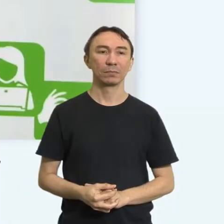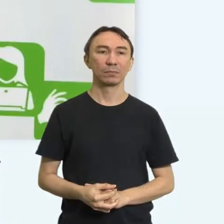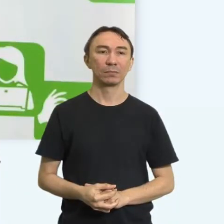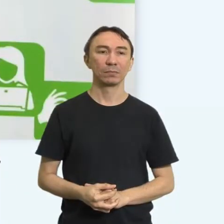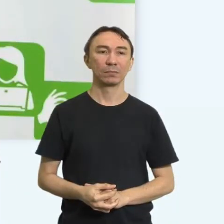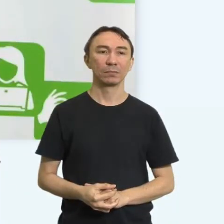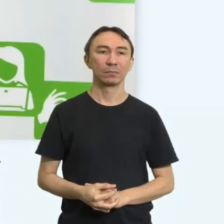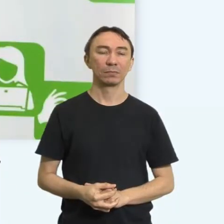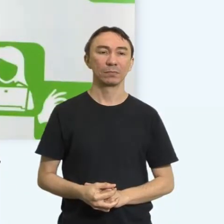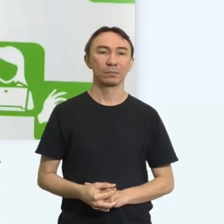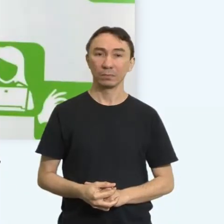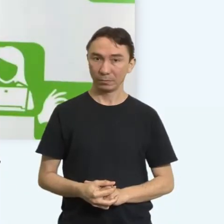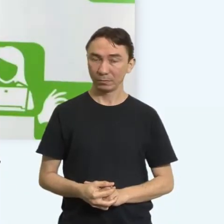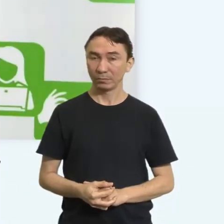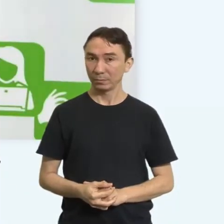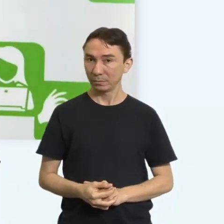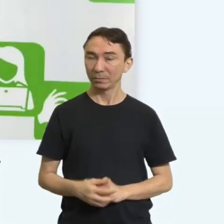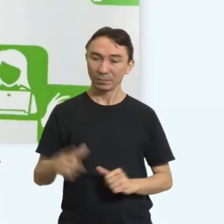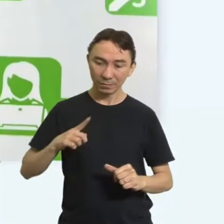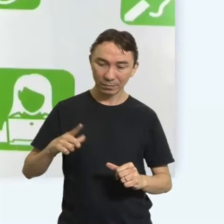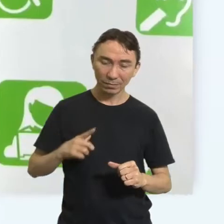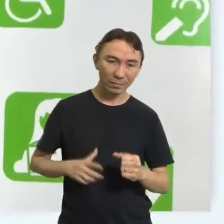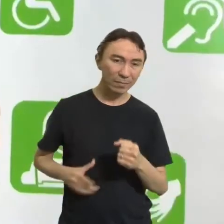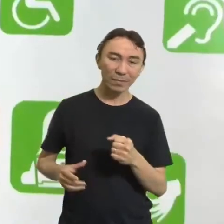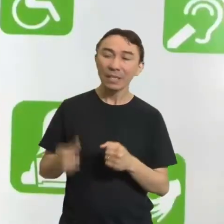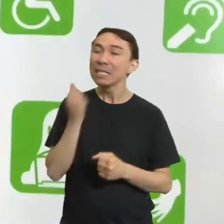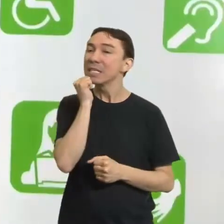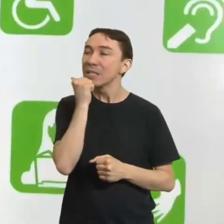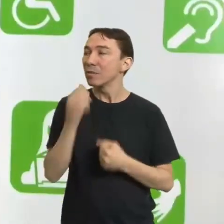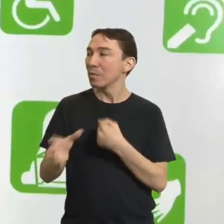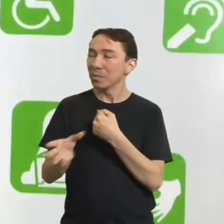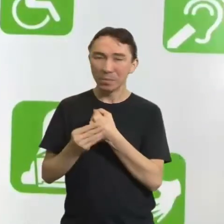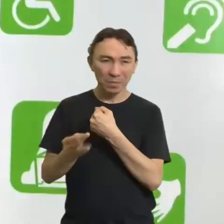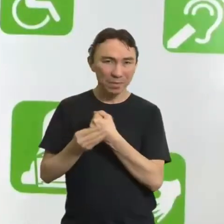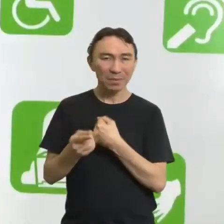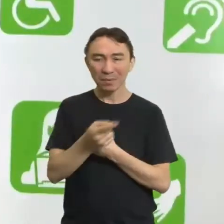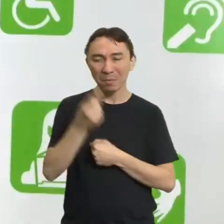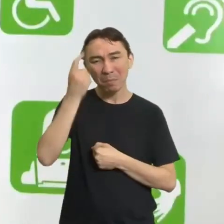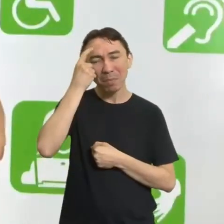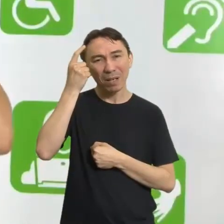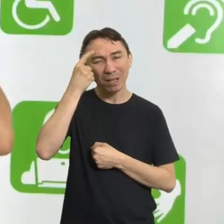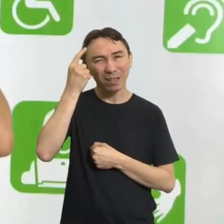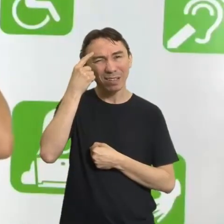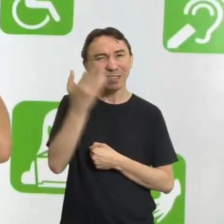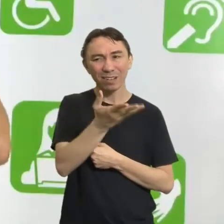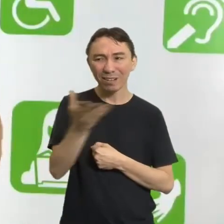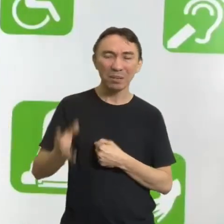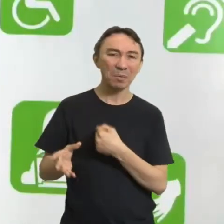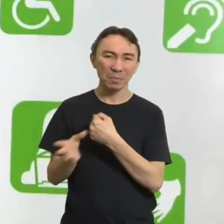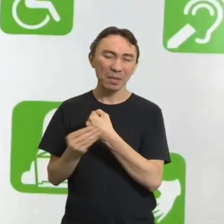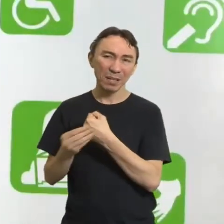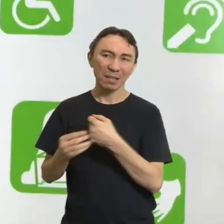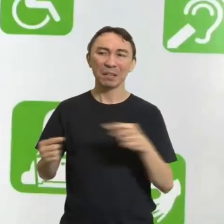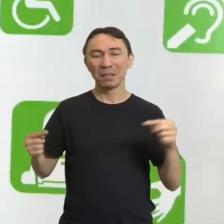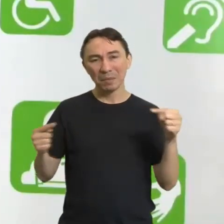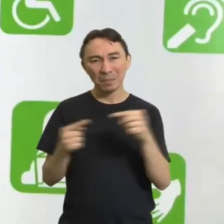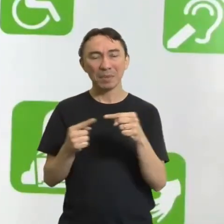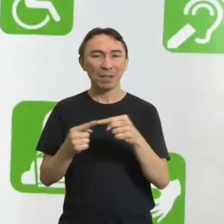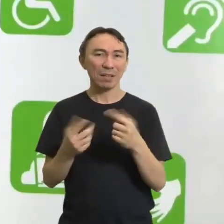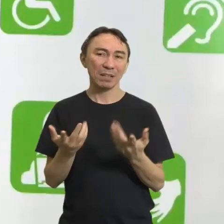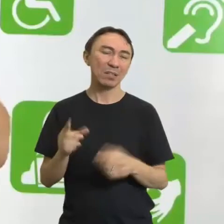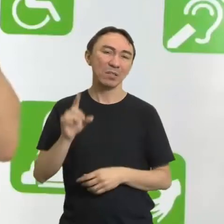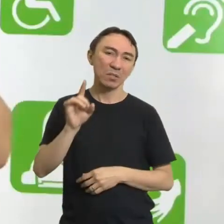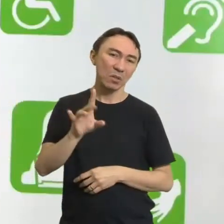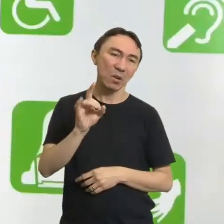Quando a gente pensa em conhecimento científico, você só imagina aquele conhecimento relacionado a experiências feitas